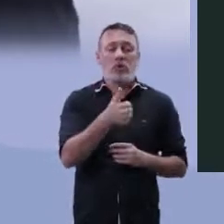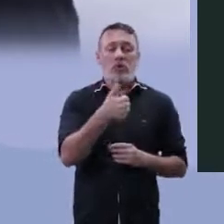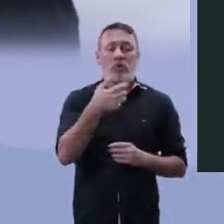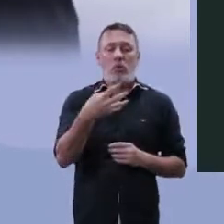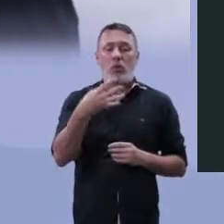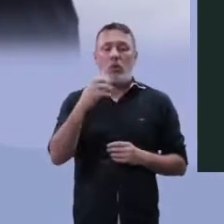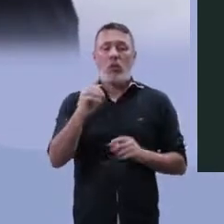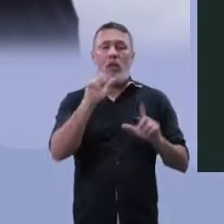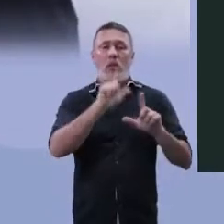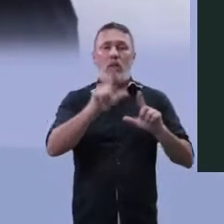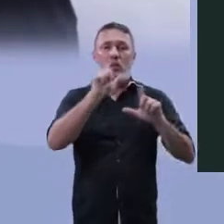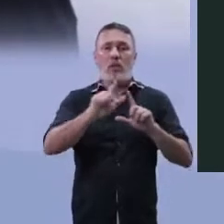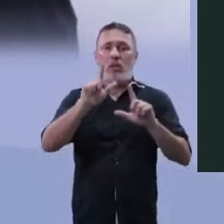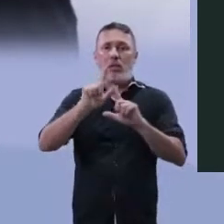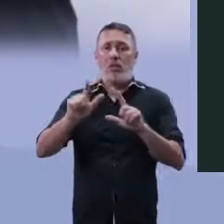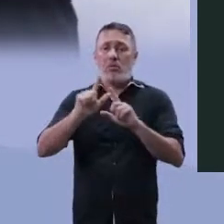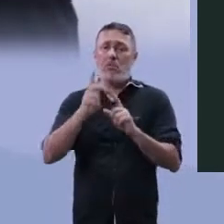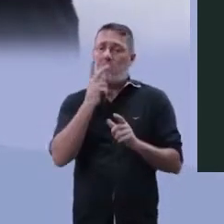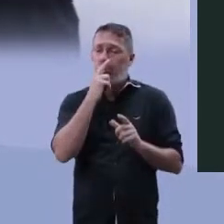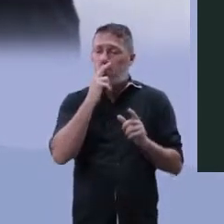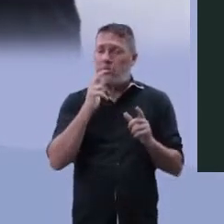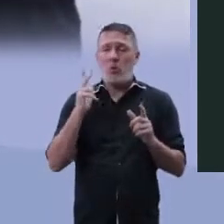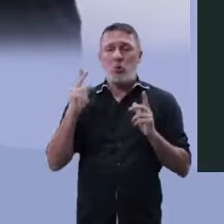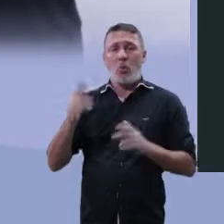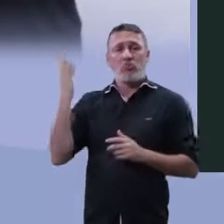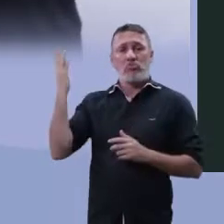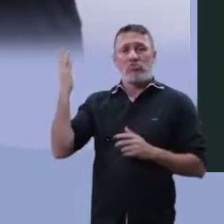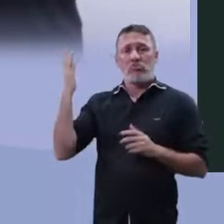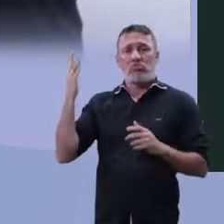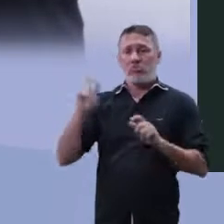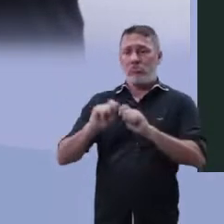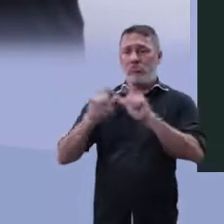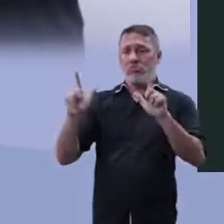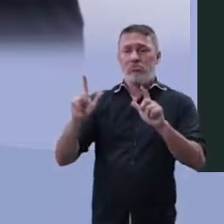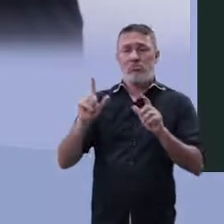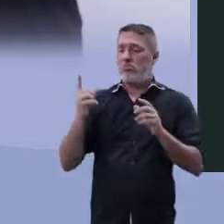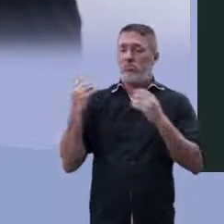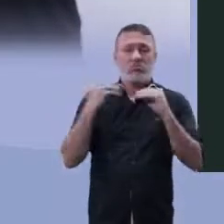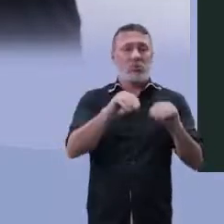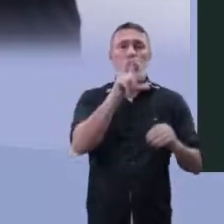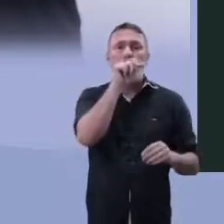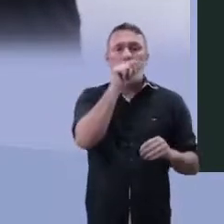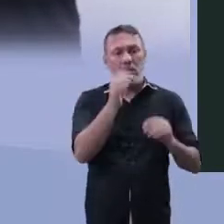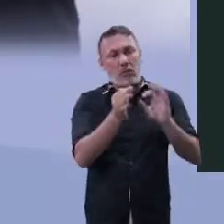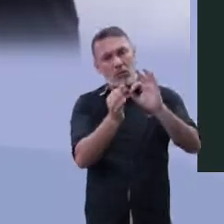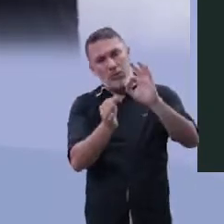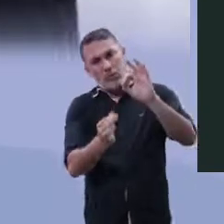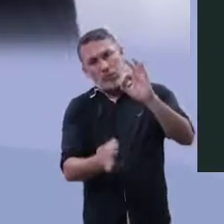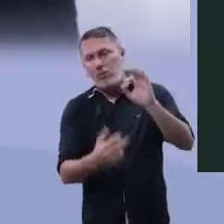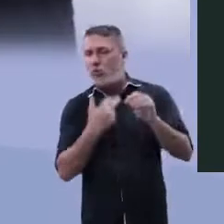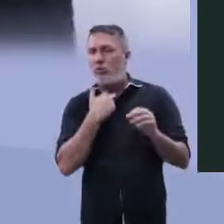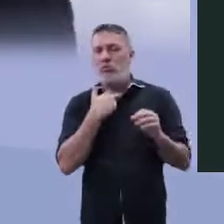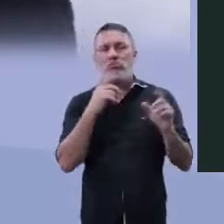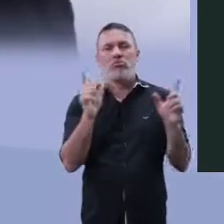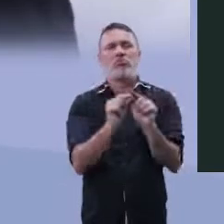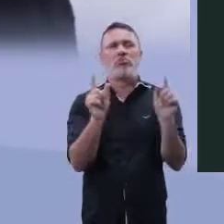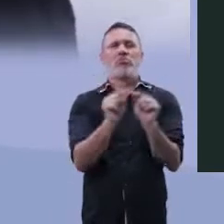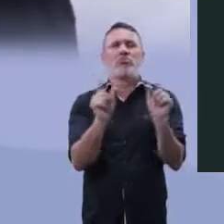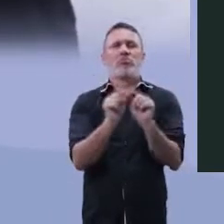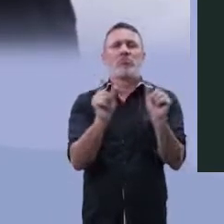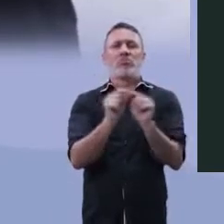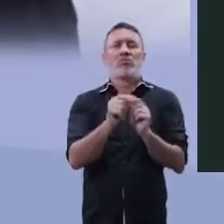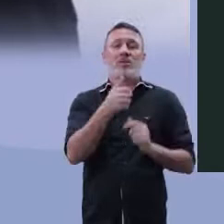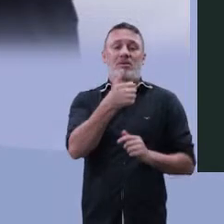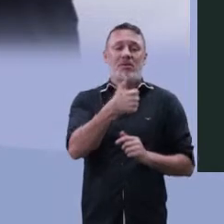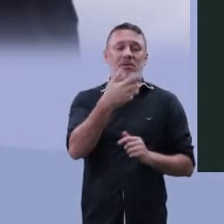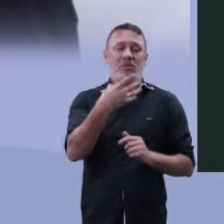sociais. Aí você podia escrever 140 caracteres. 140 caracteres é mais ou menos o texto que está aí na